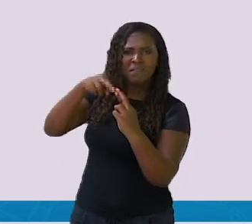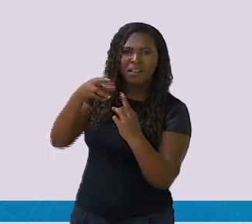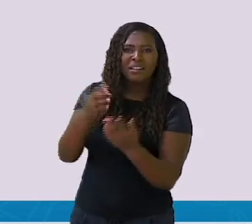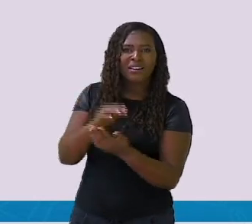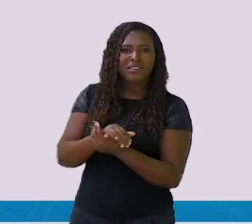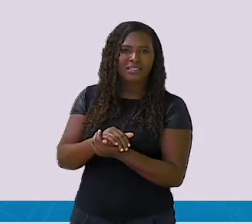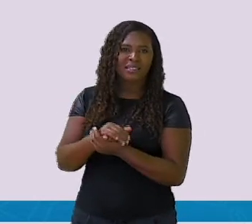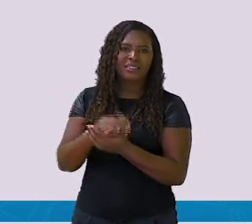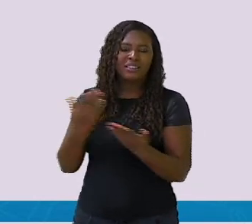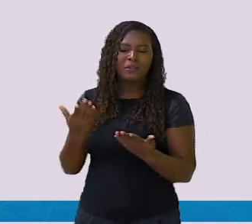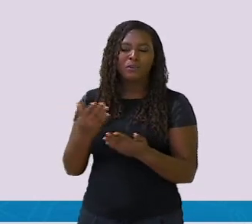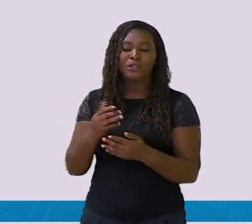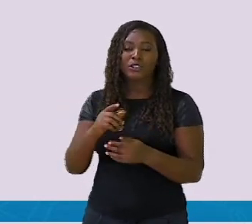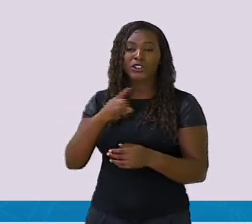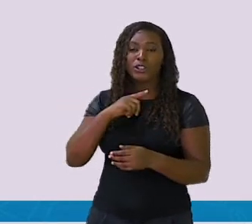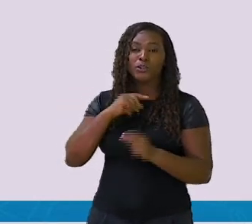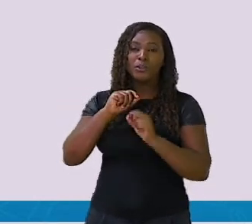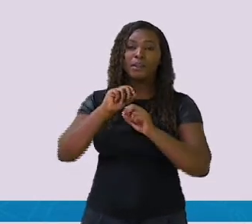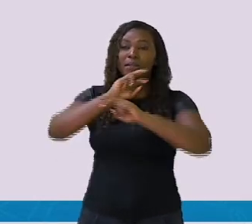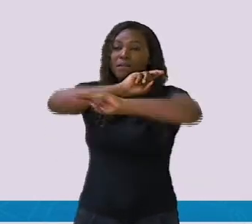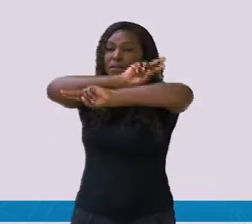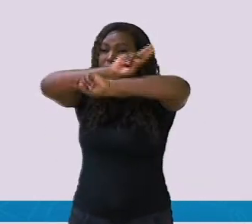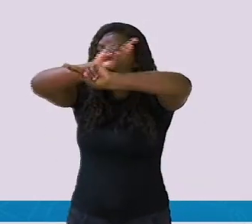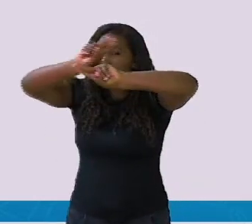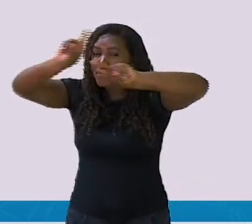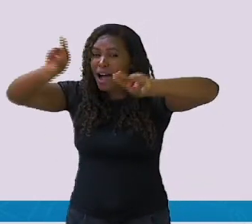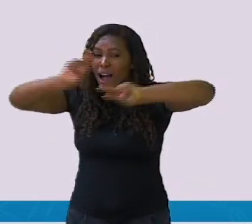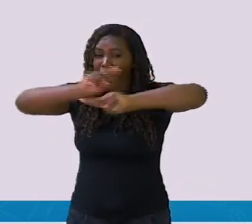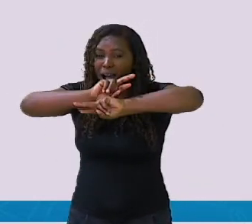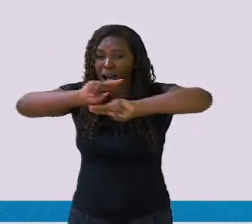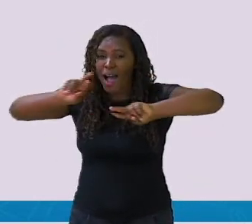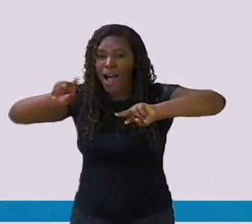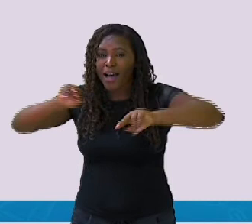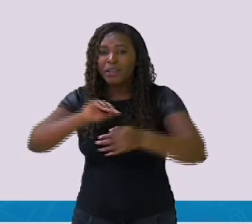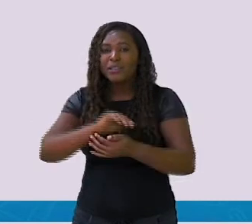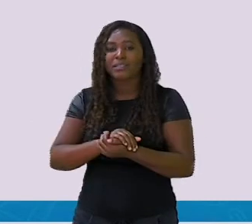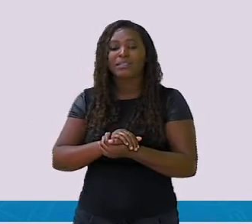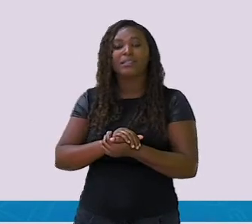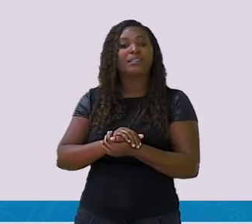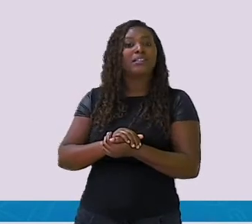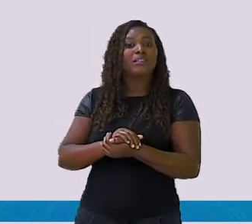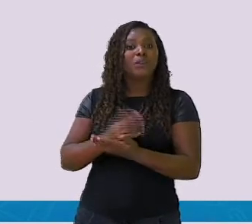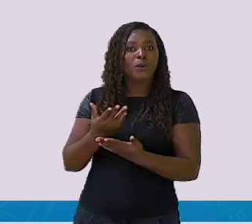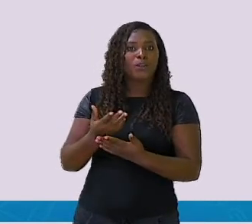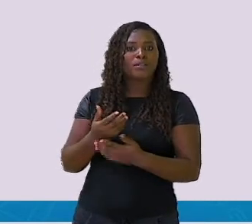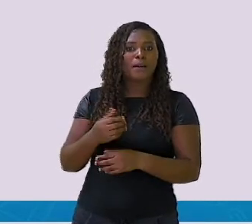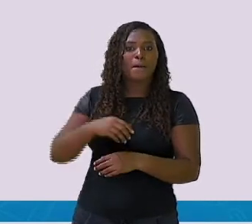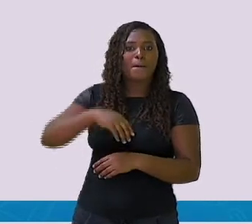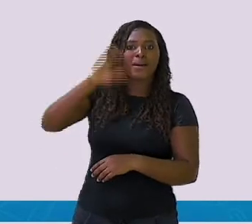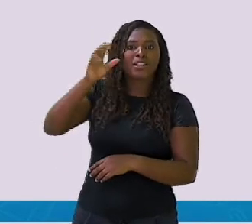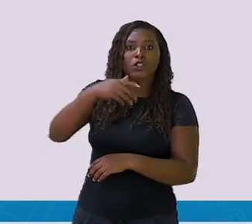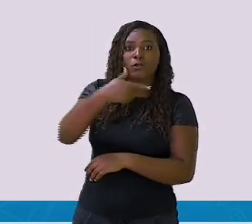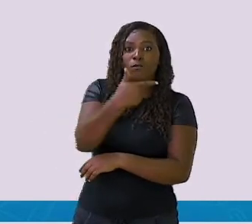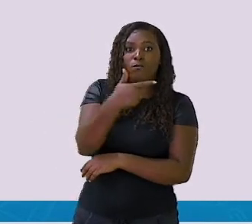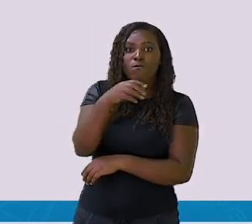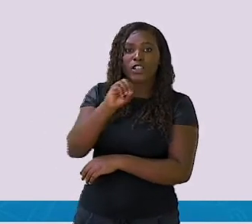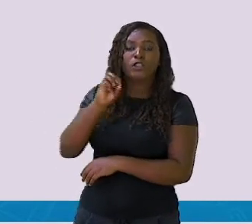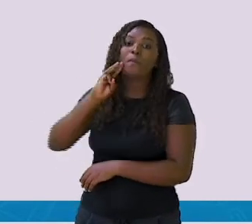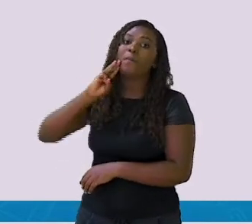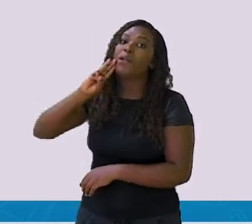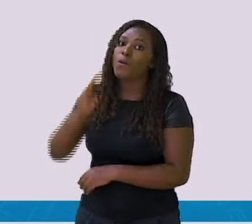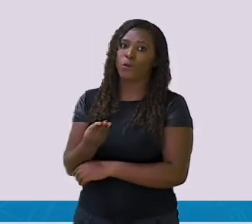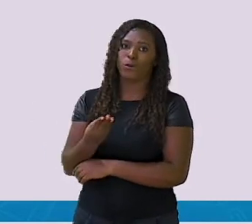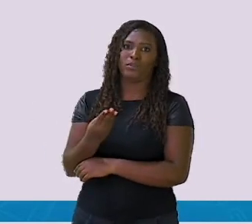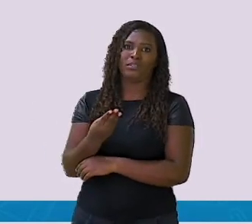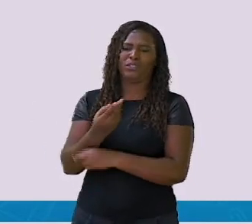grande quantidade, é o que a gente fala também, a gente pode chamar de coleção, né? Então, aquele museu lá,